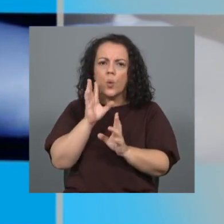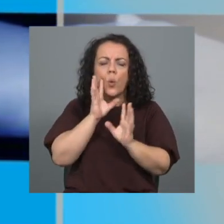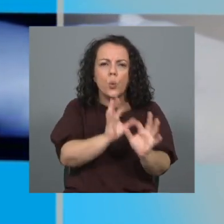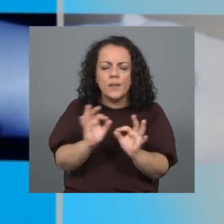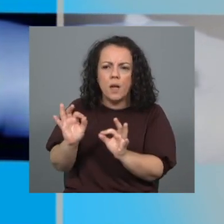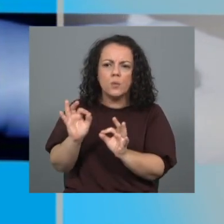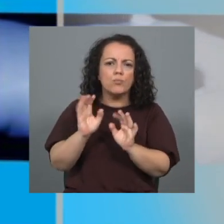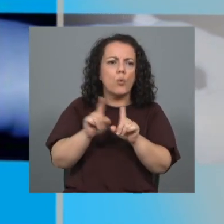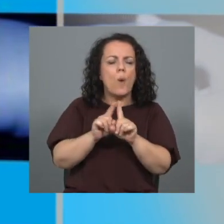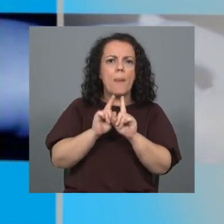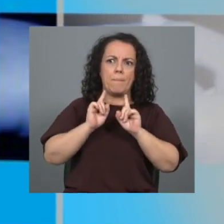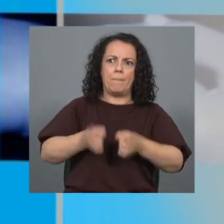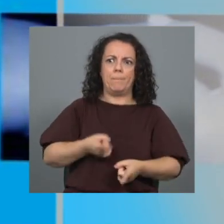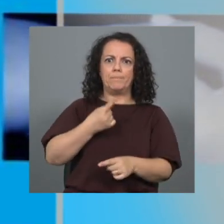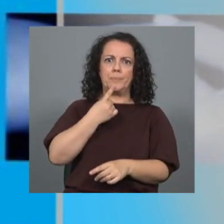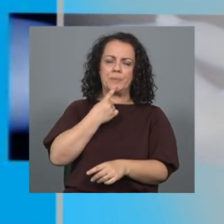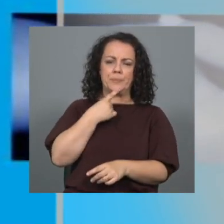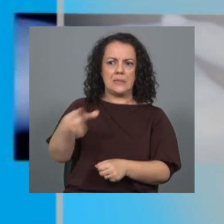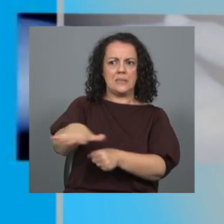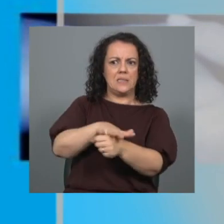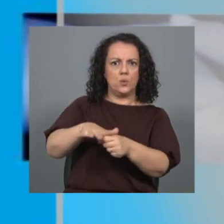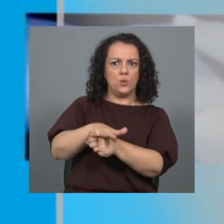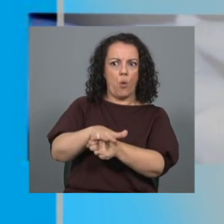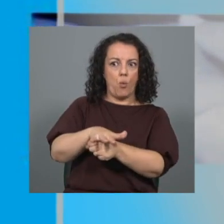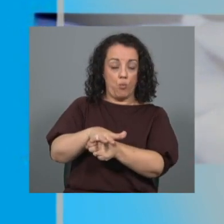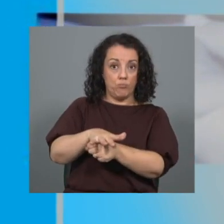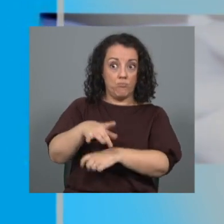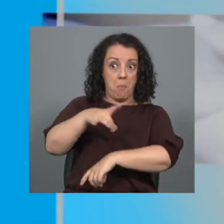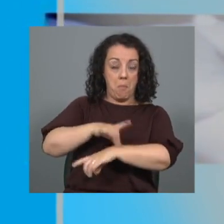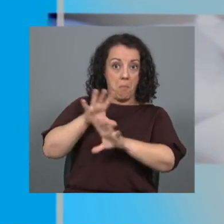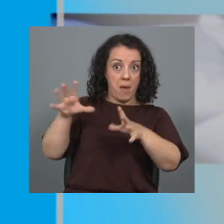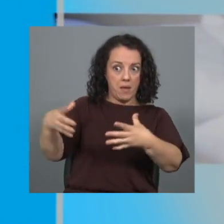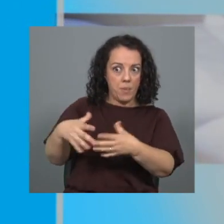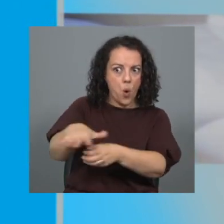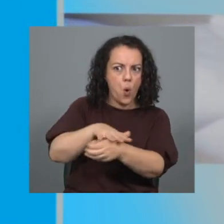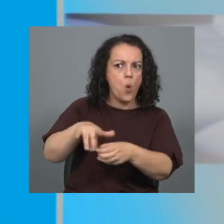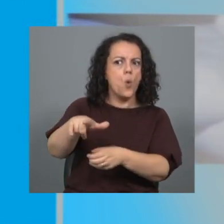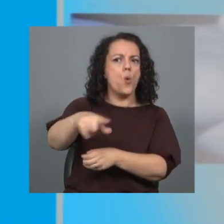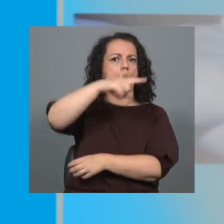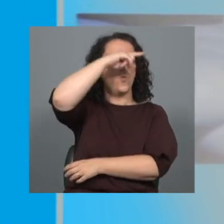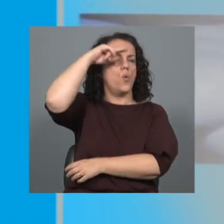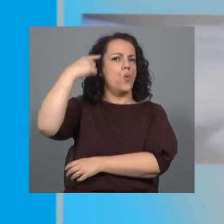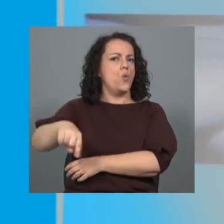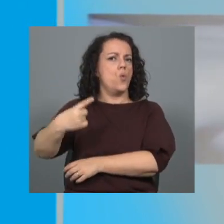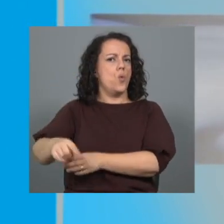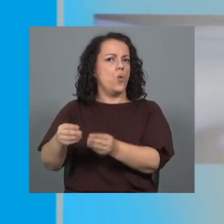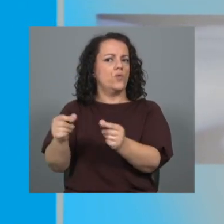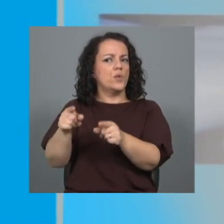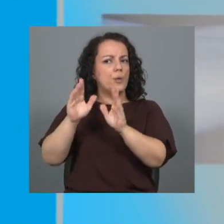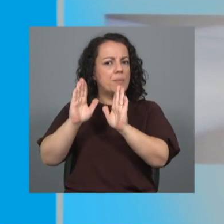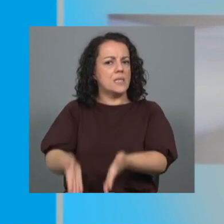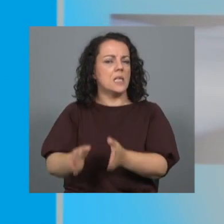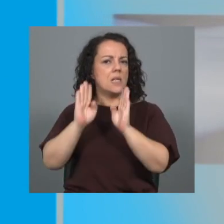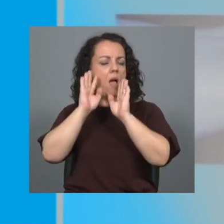havia ali uma situação que, em termos de pandemia, seria muito complicada de lidar, para a qual era preciso ter